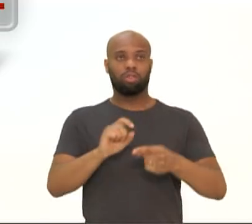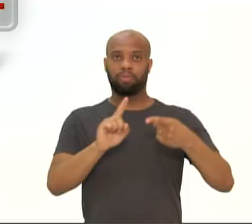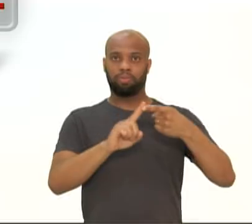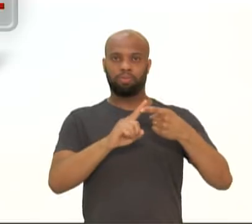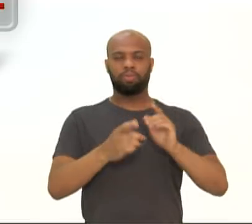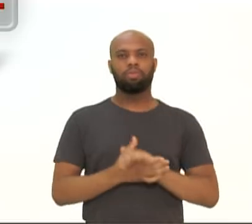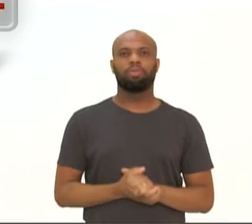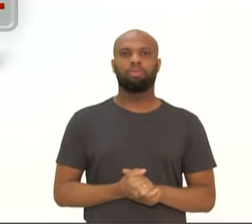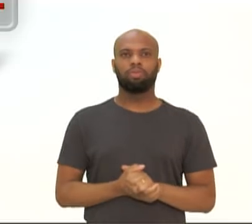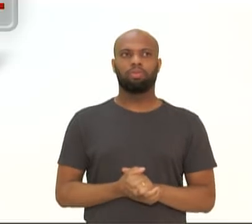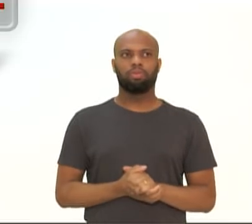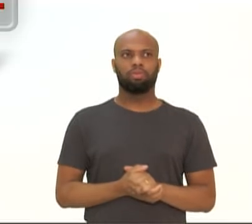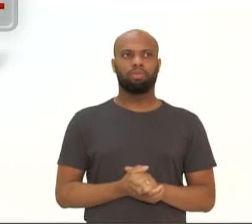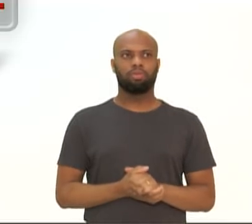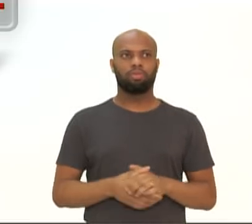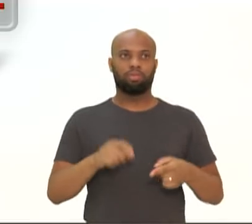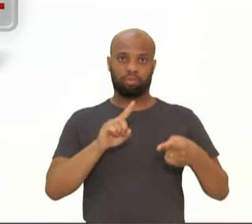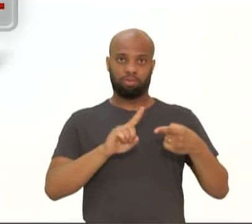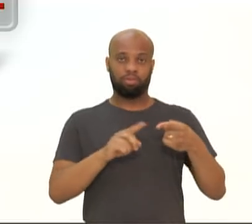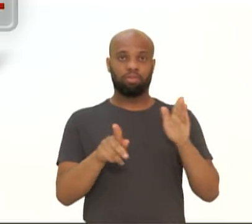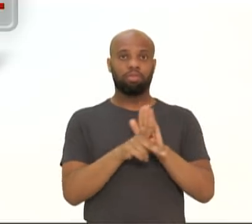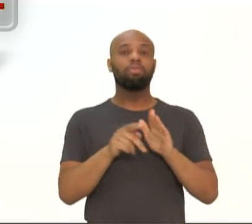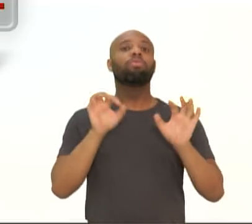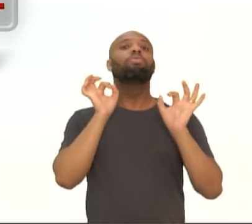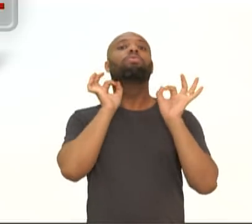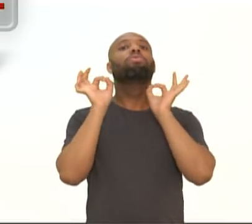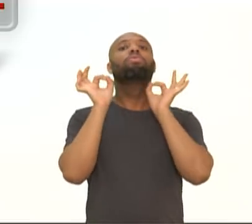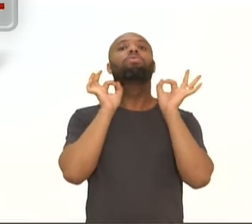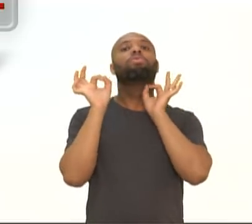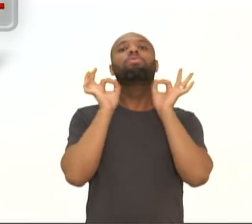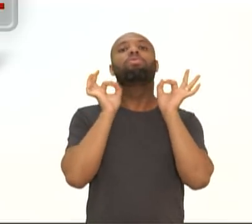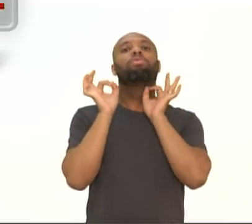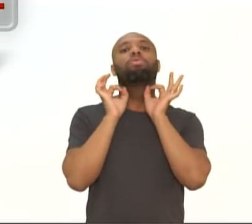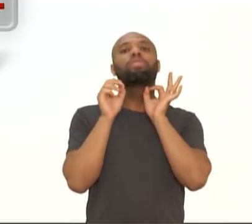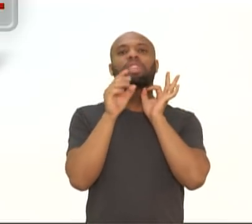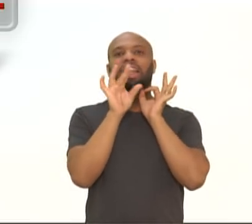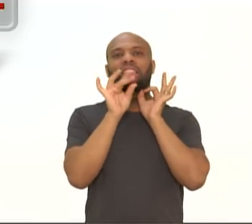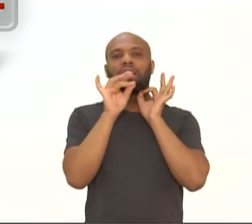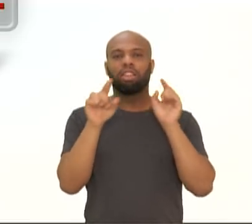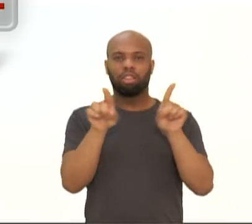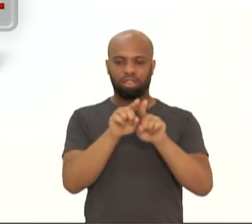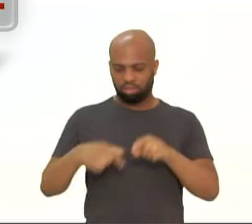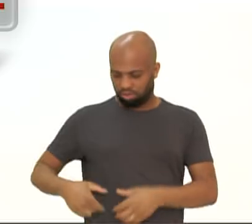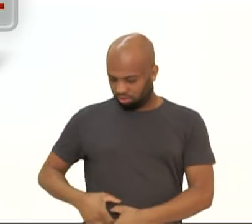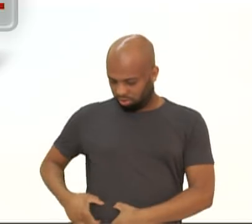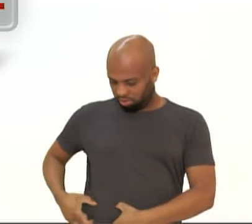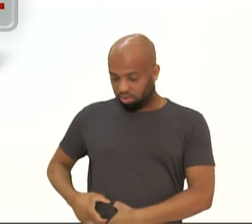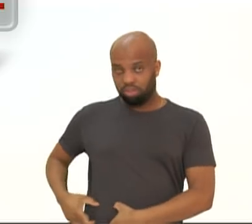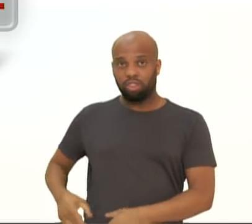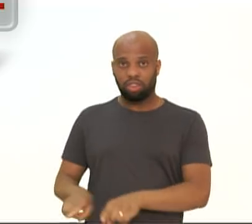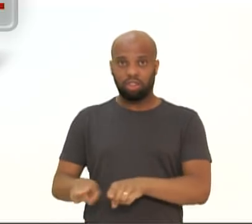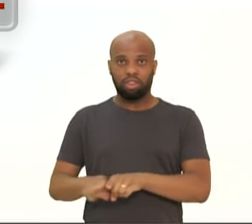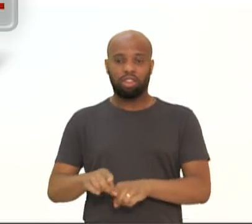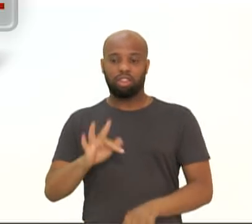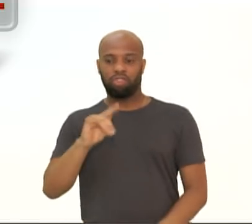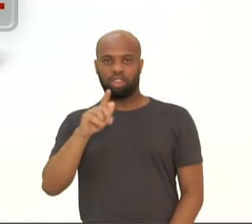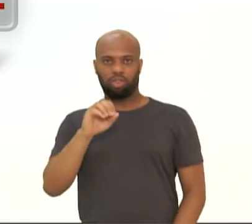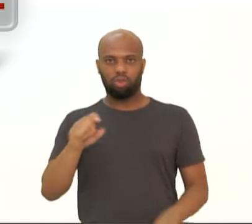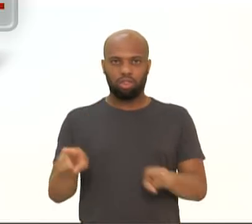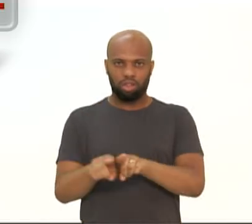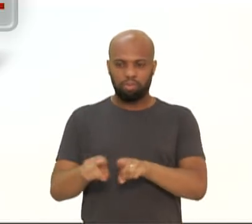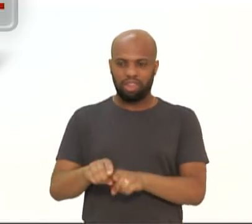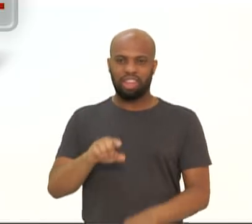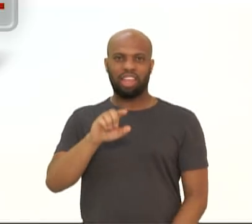A: glândulas salivares, pâncreas, fígado e a vesícula biliar.